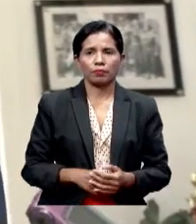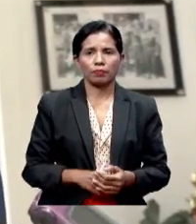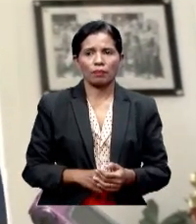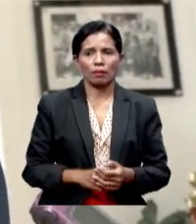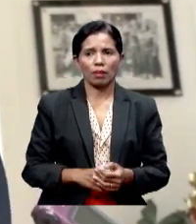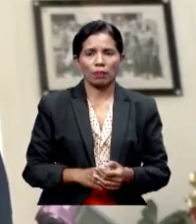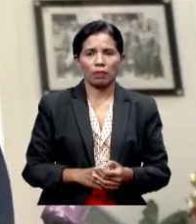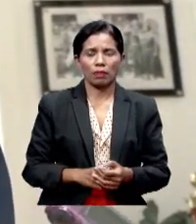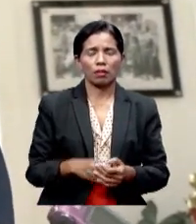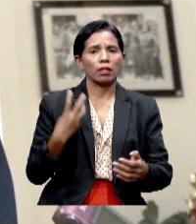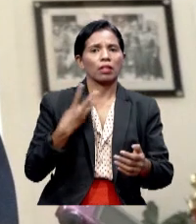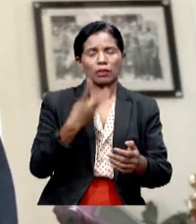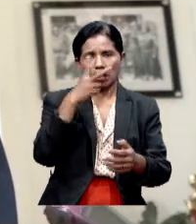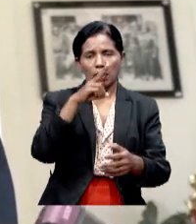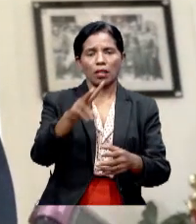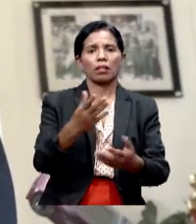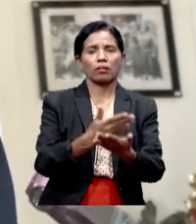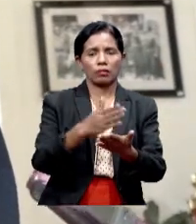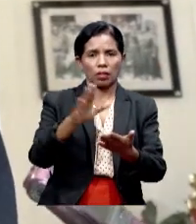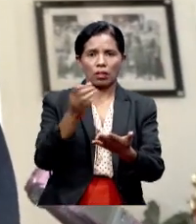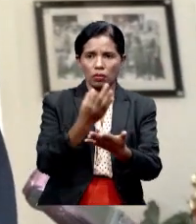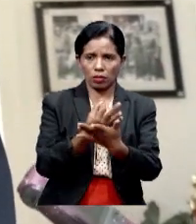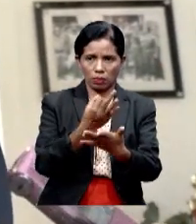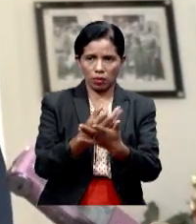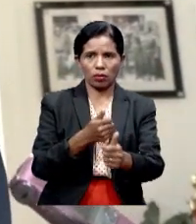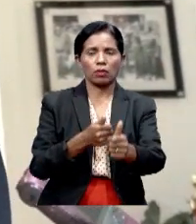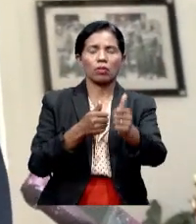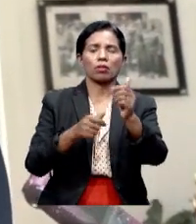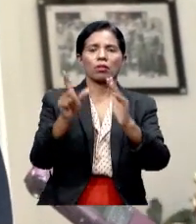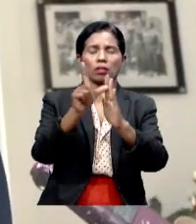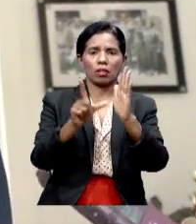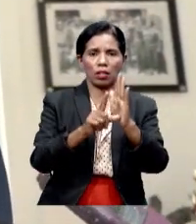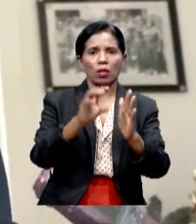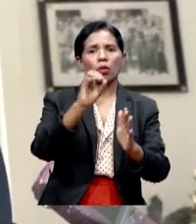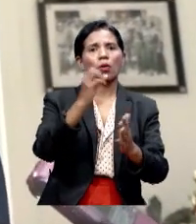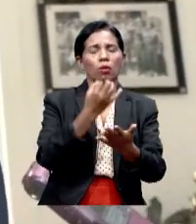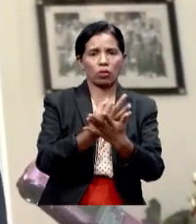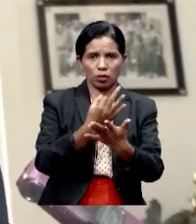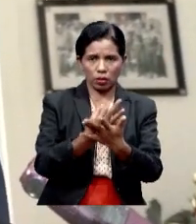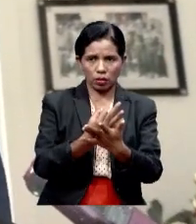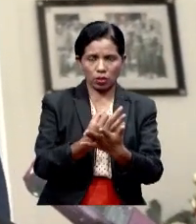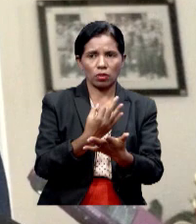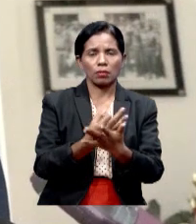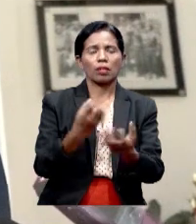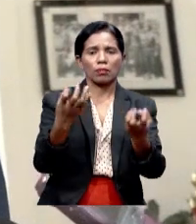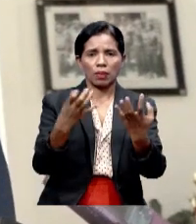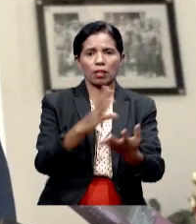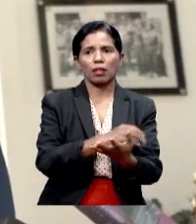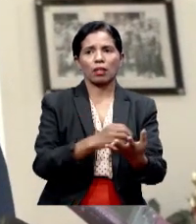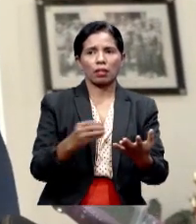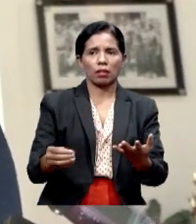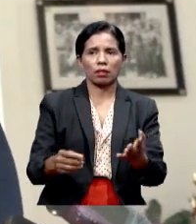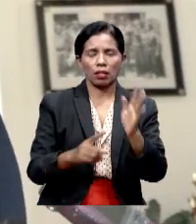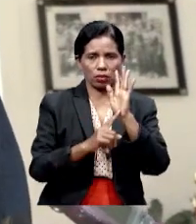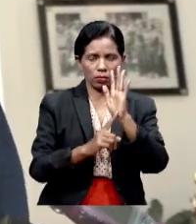Quer dizer que ita quando hareba distribuição orçamento tuir categoria orçamental orçamento para a Cliuba